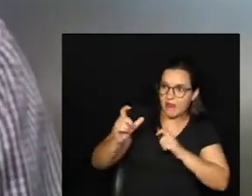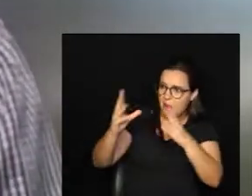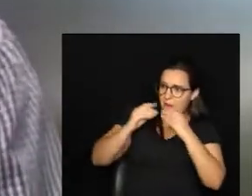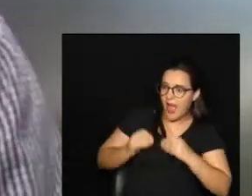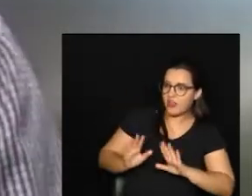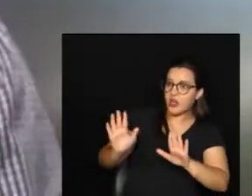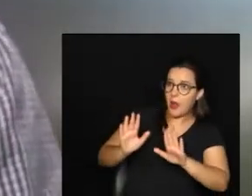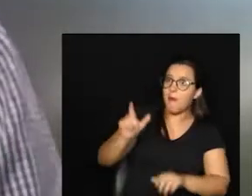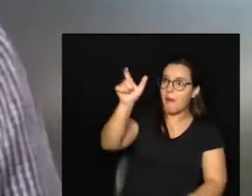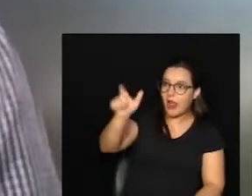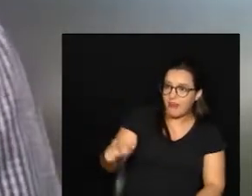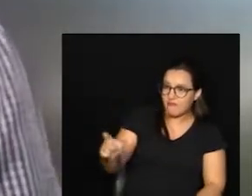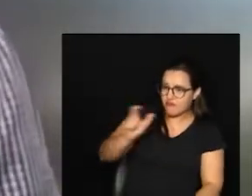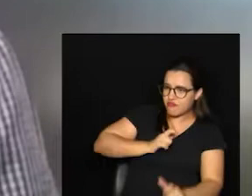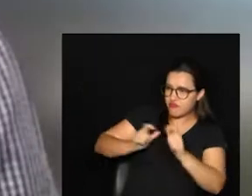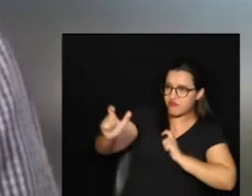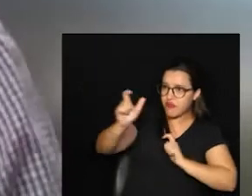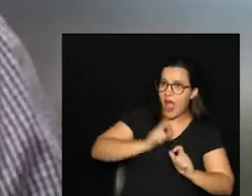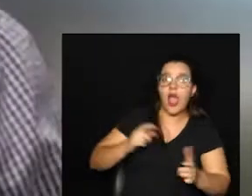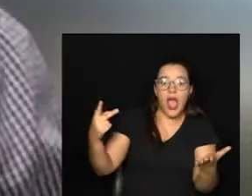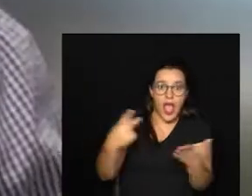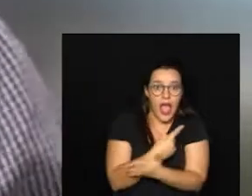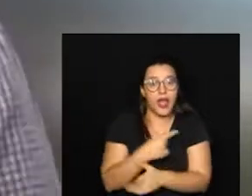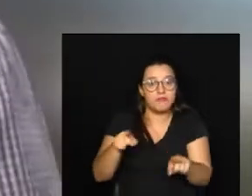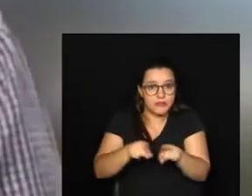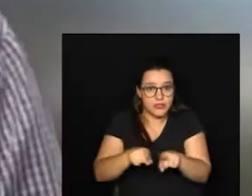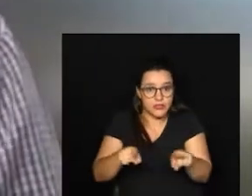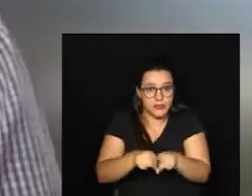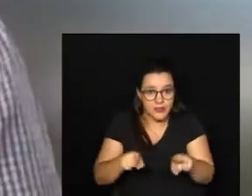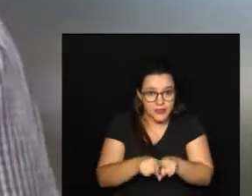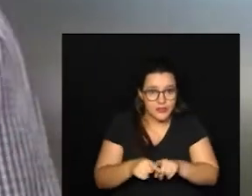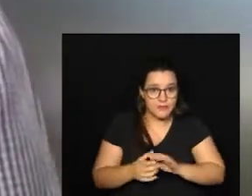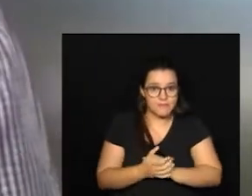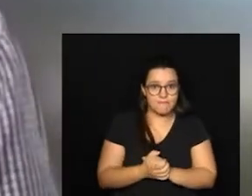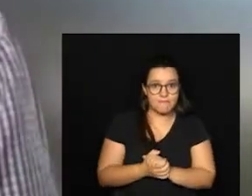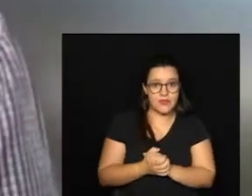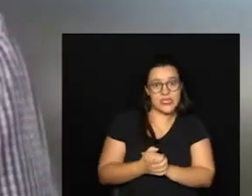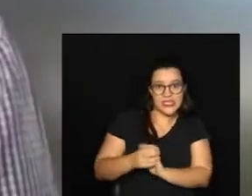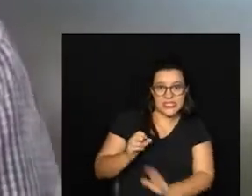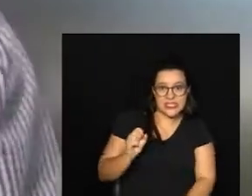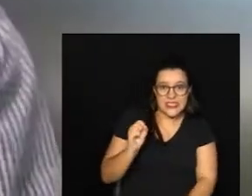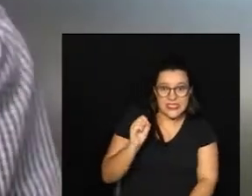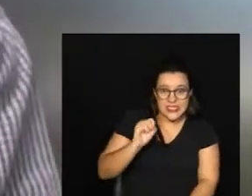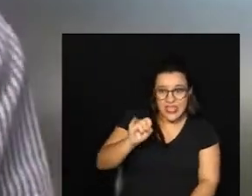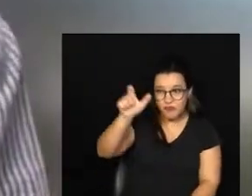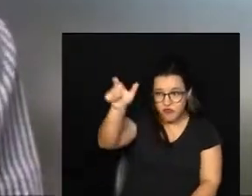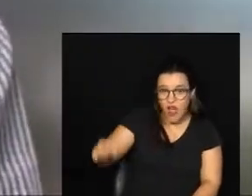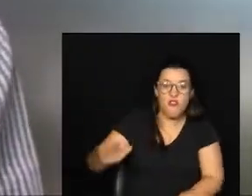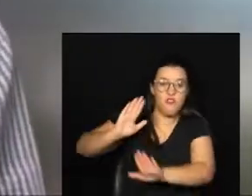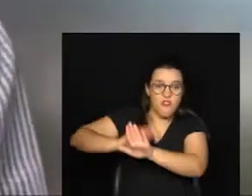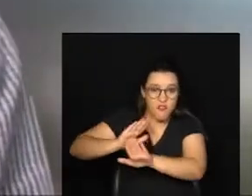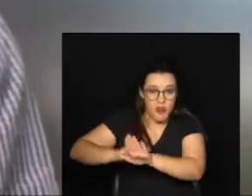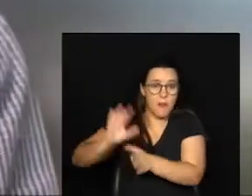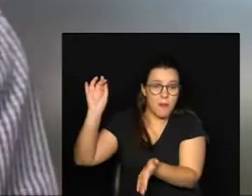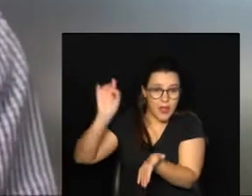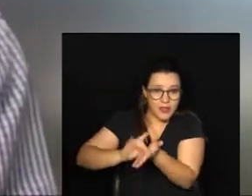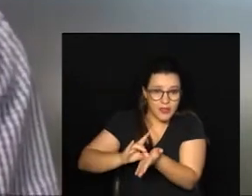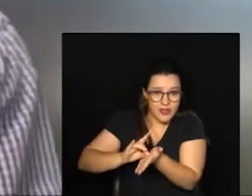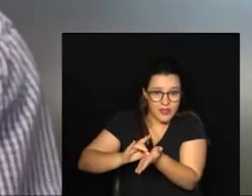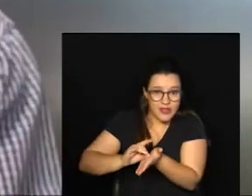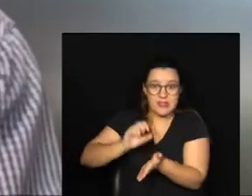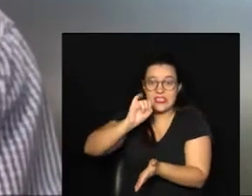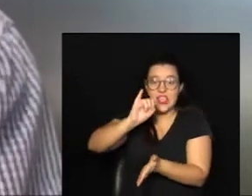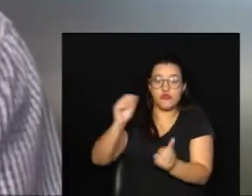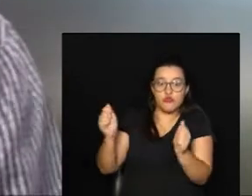essa relevância? Porque se isso acontece, essa conduta de satisfação de desejo sexual, ela ocorre permeada por violência ou